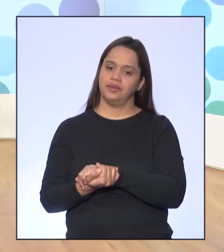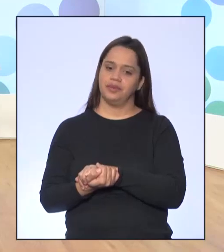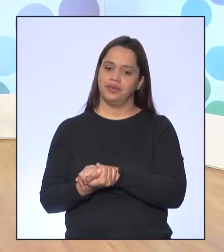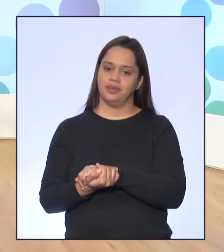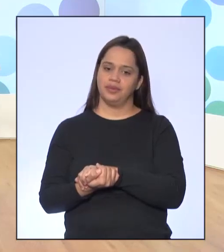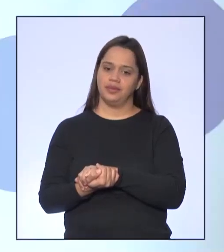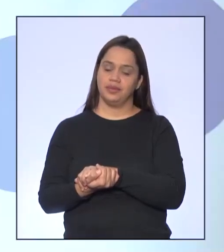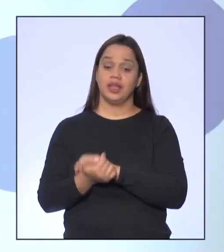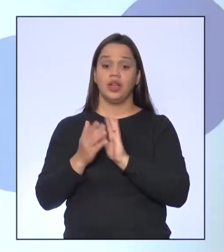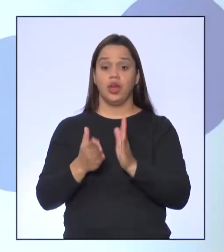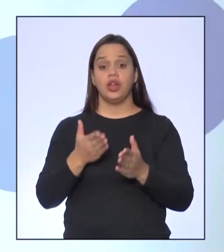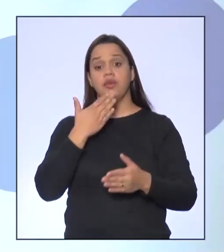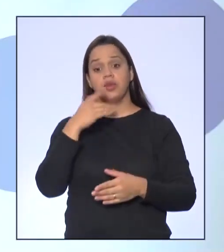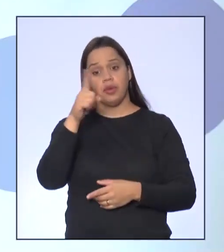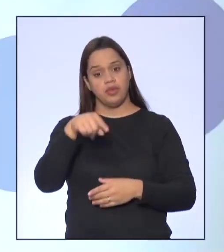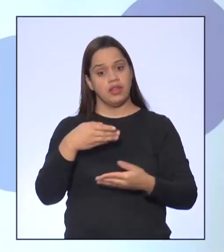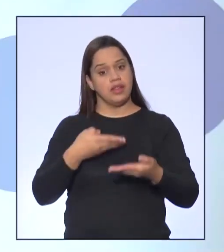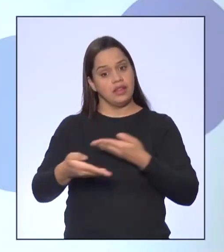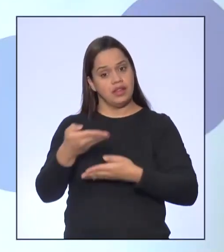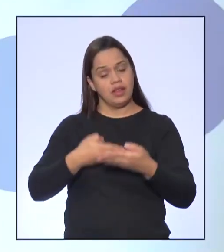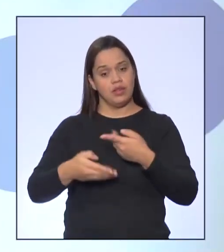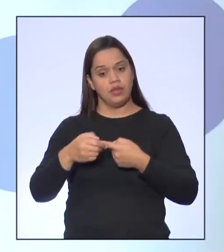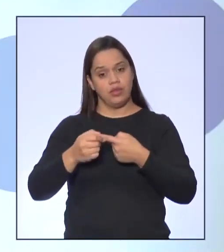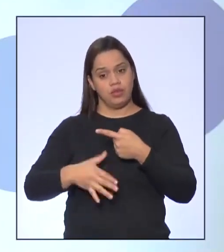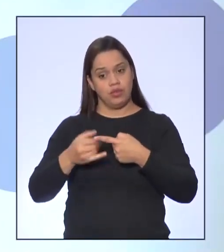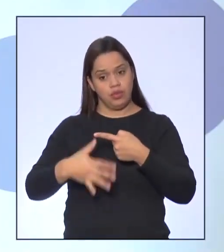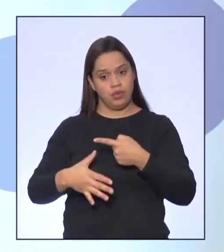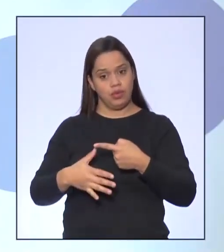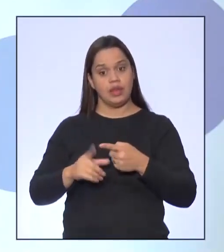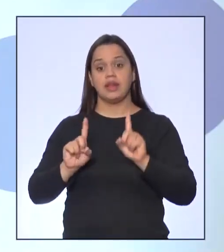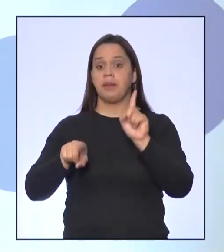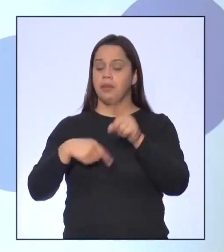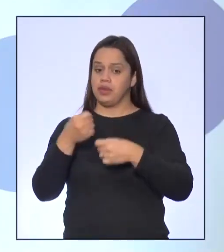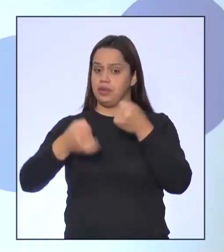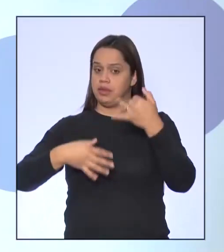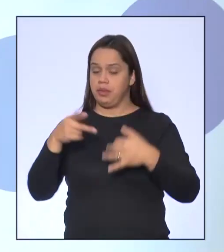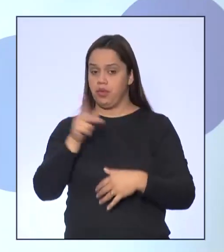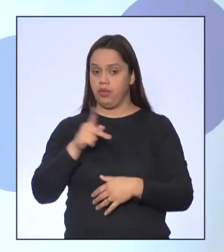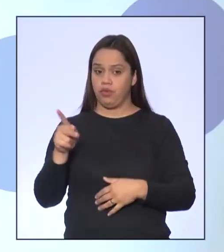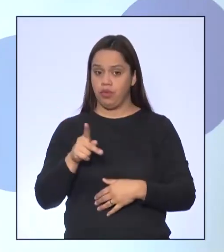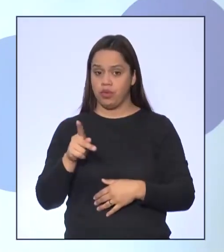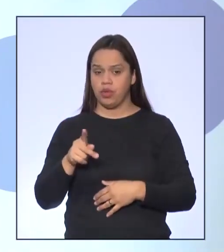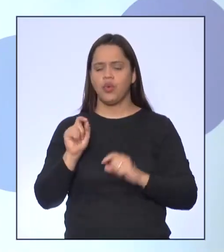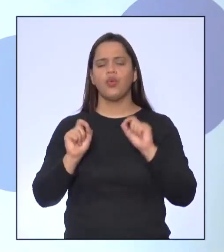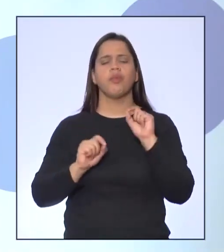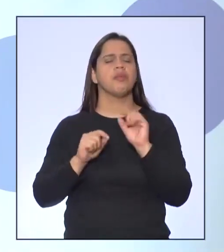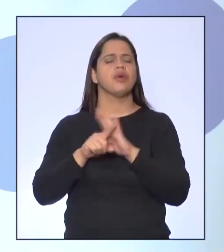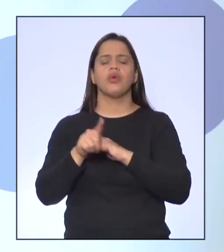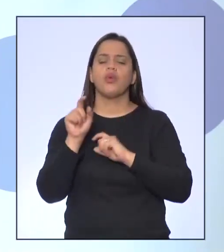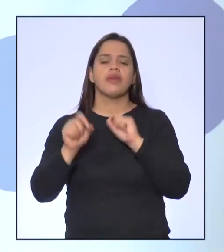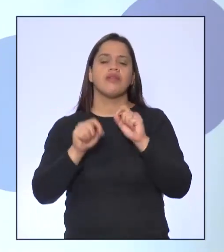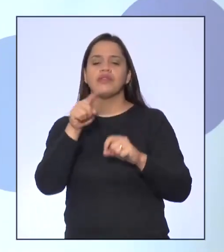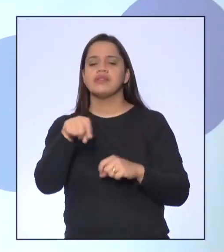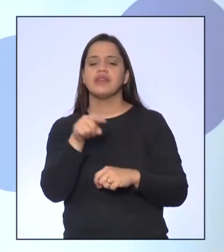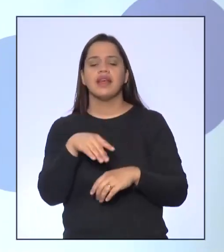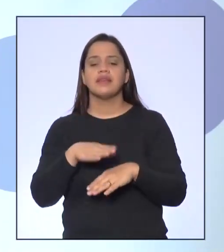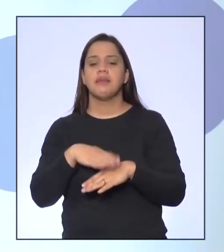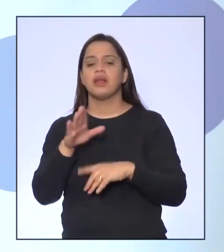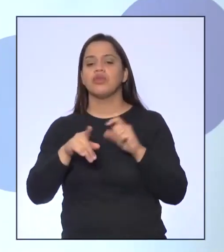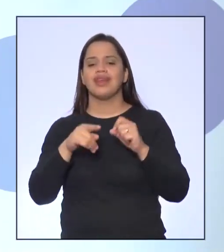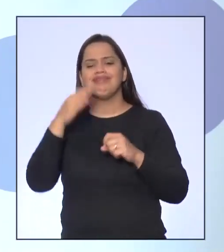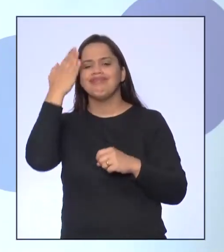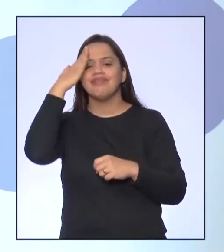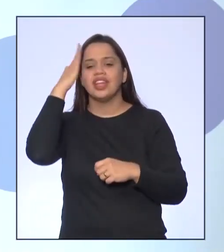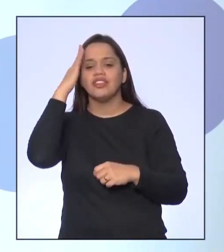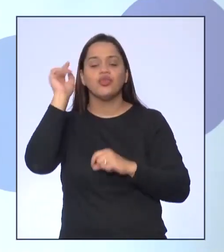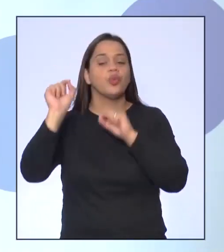Agora, a gente vai pedir para vocês interagirem, mas depois da explicação da professora, o que vocês mais